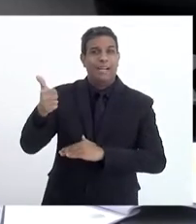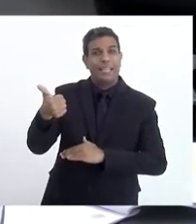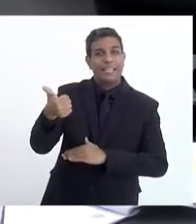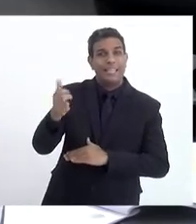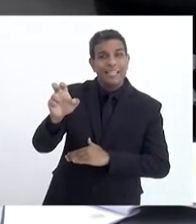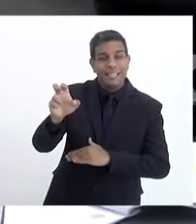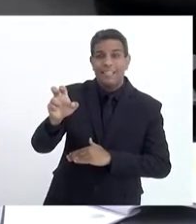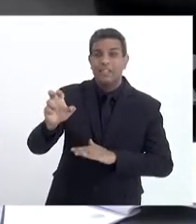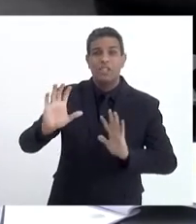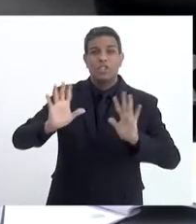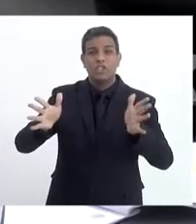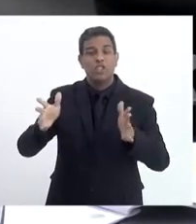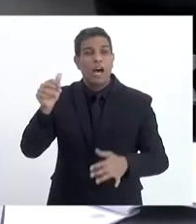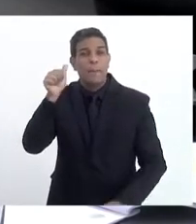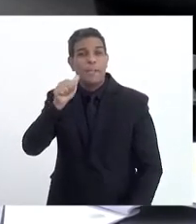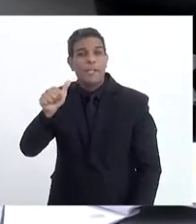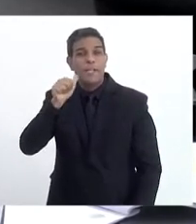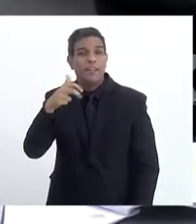15.